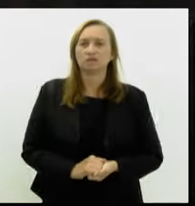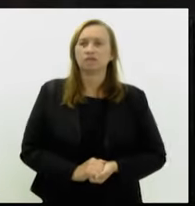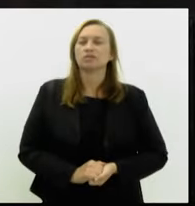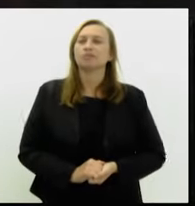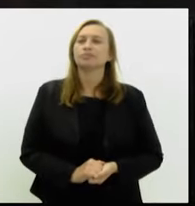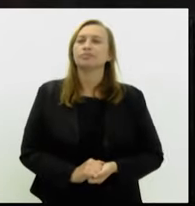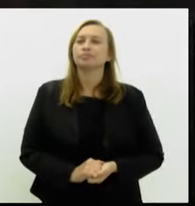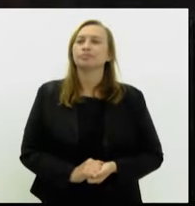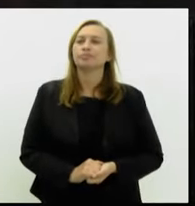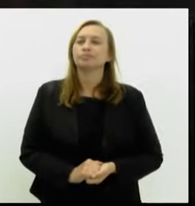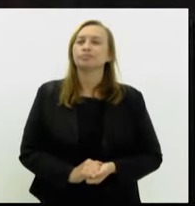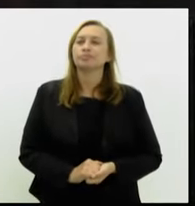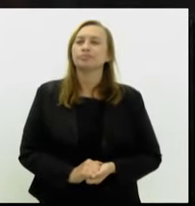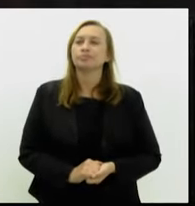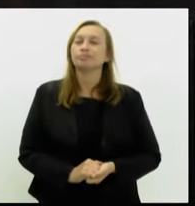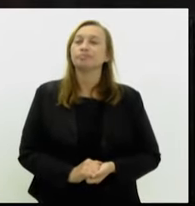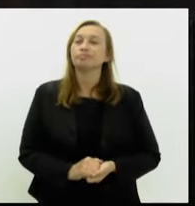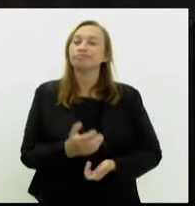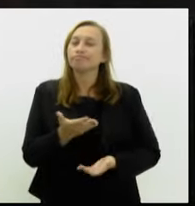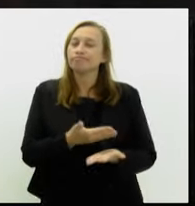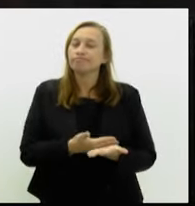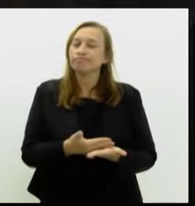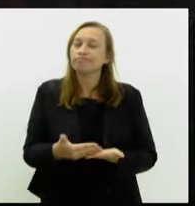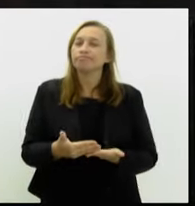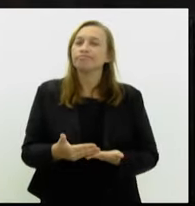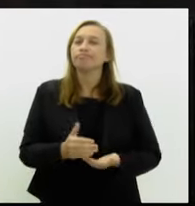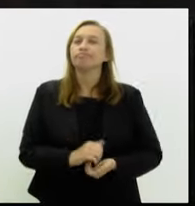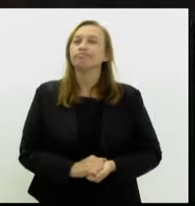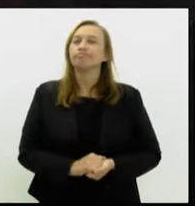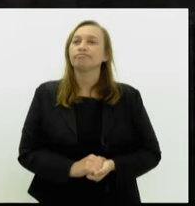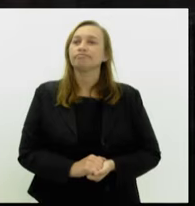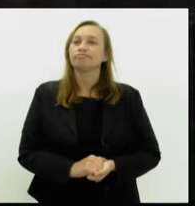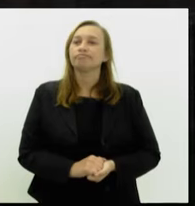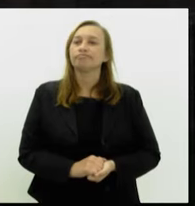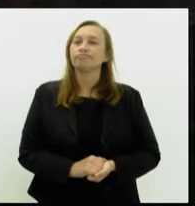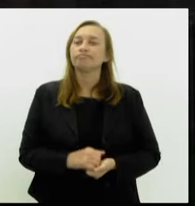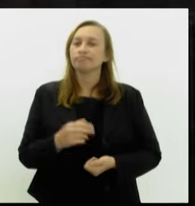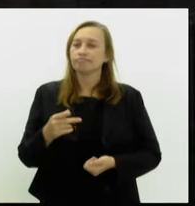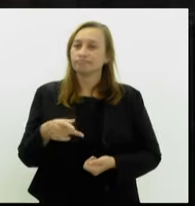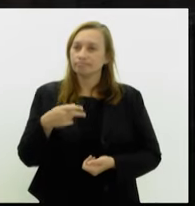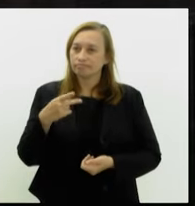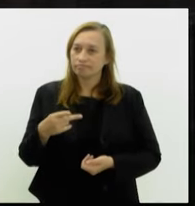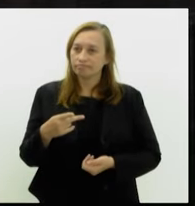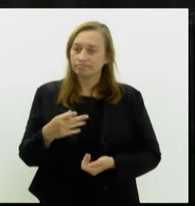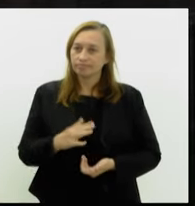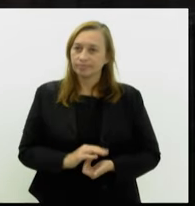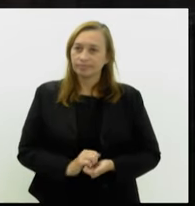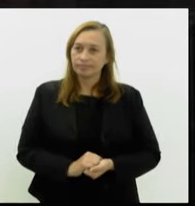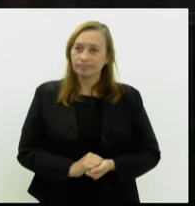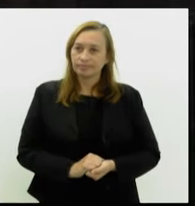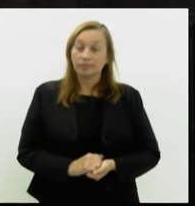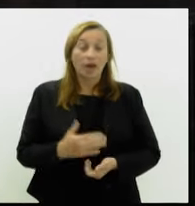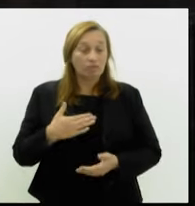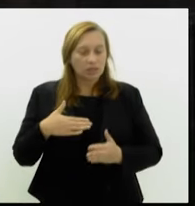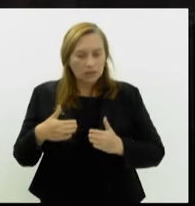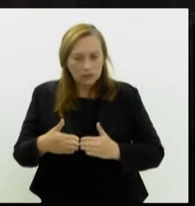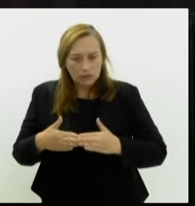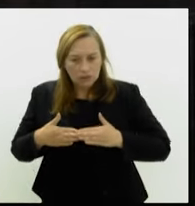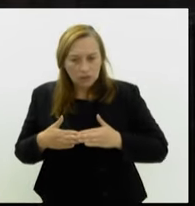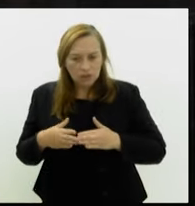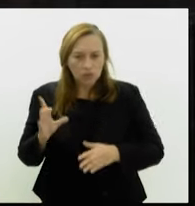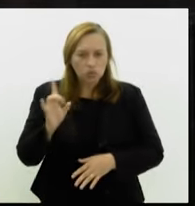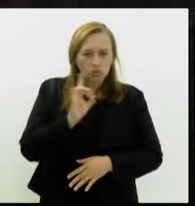Alerj. Queria começar, de certa maneira, justificando a minha licença nos